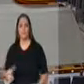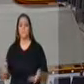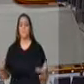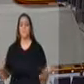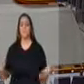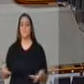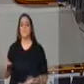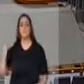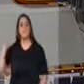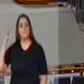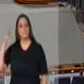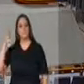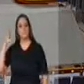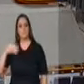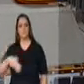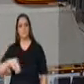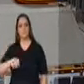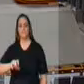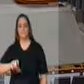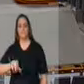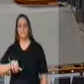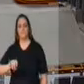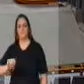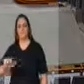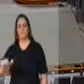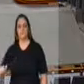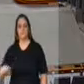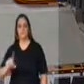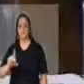para Melissa do Amaral Ribeiro de Medeiros,